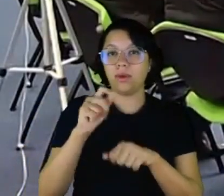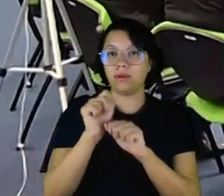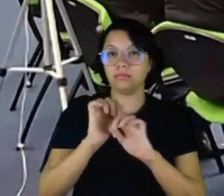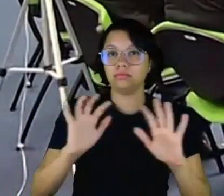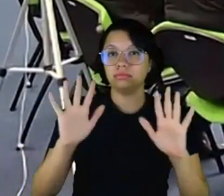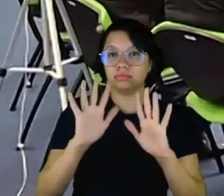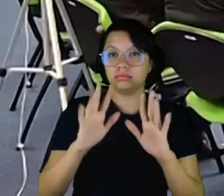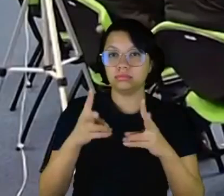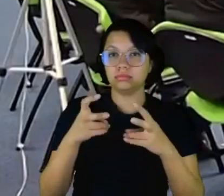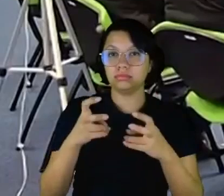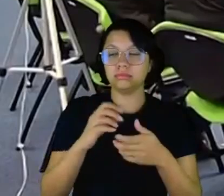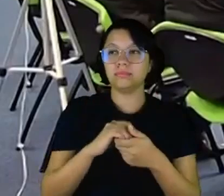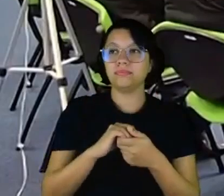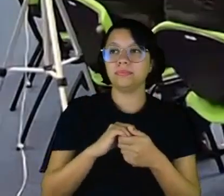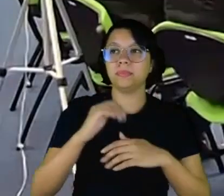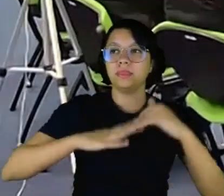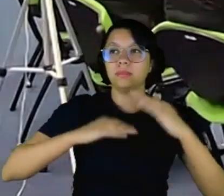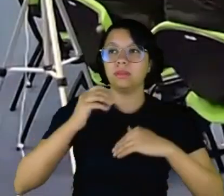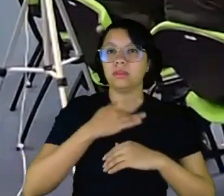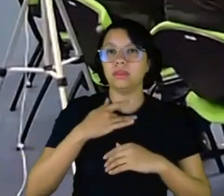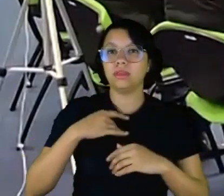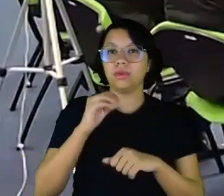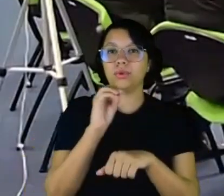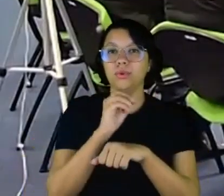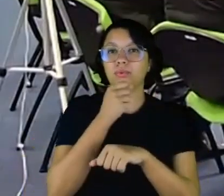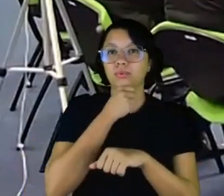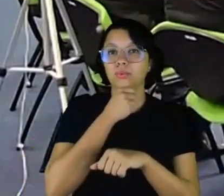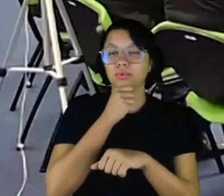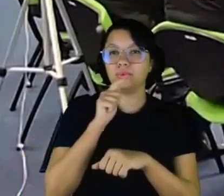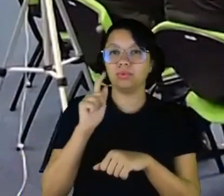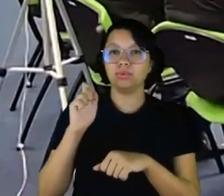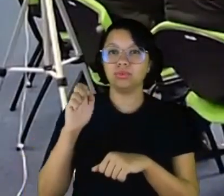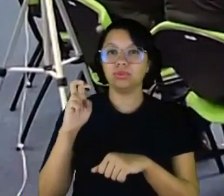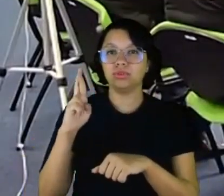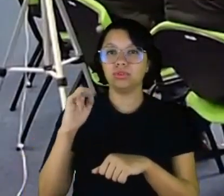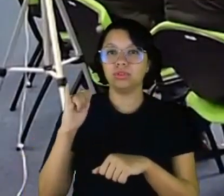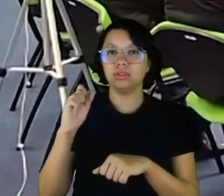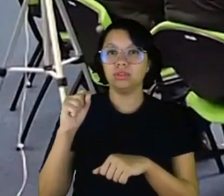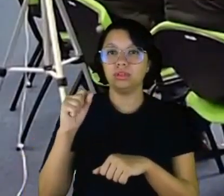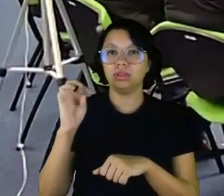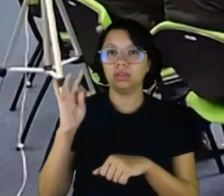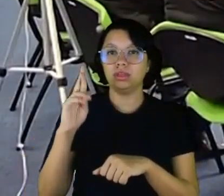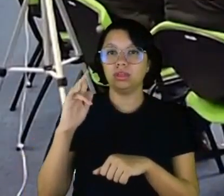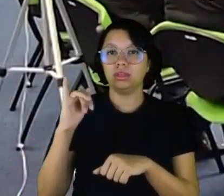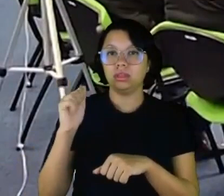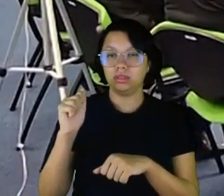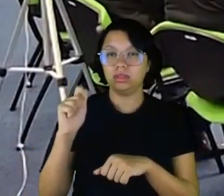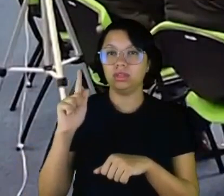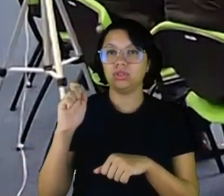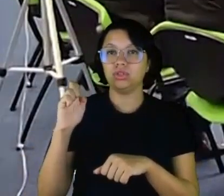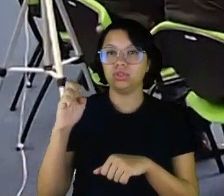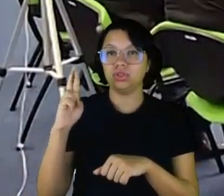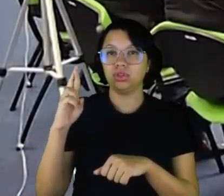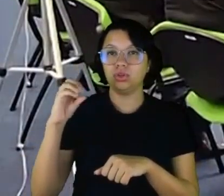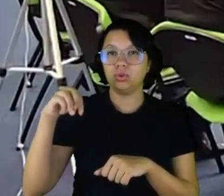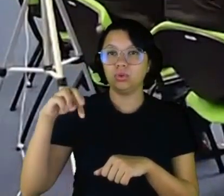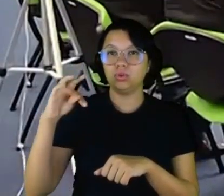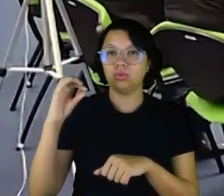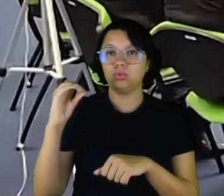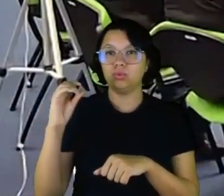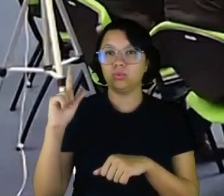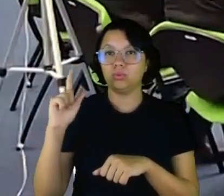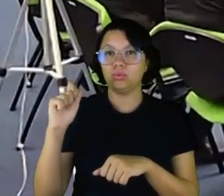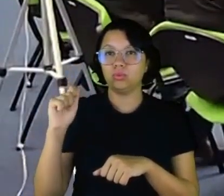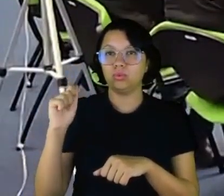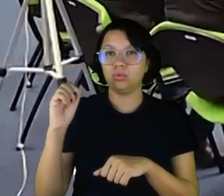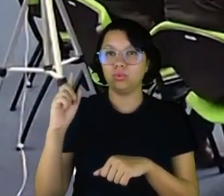sensu, especialização em saúde do idoso, geriatria e gerontologia. Fisioterapeuta da Prefeitura